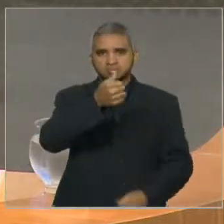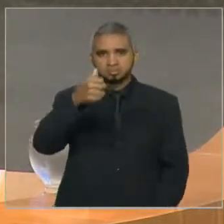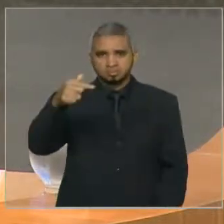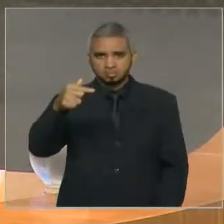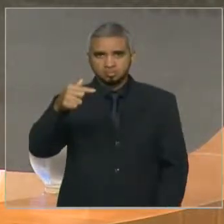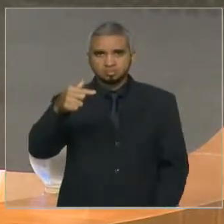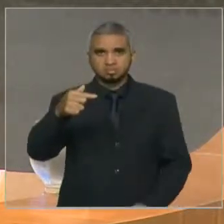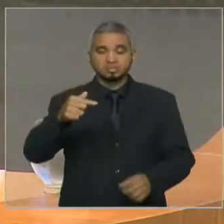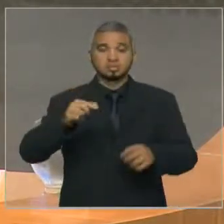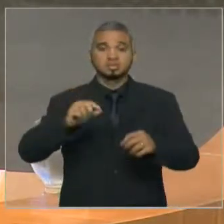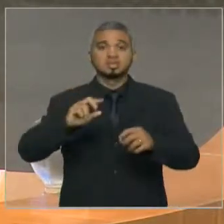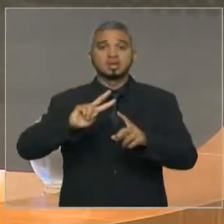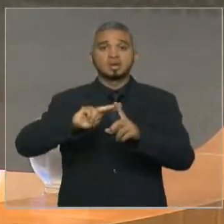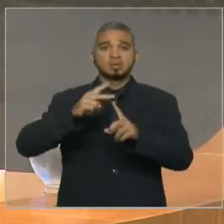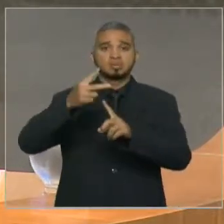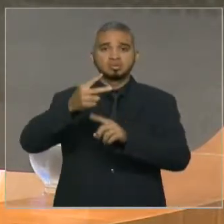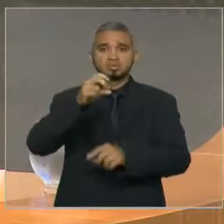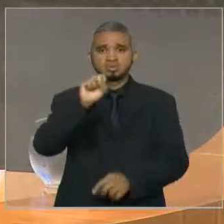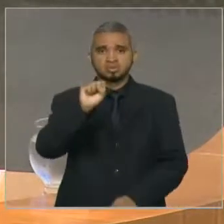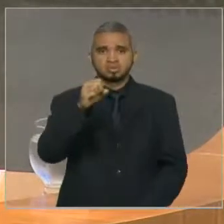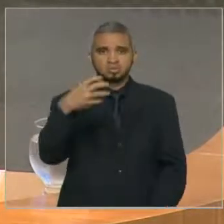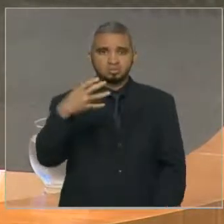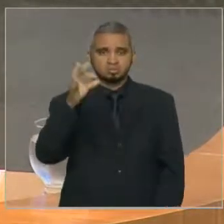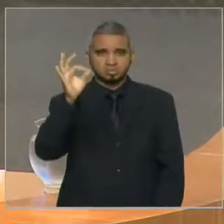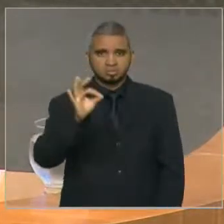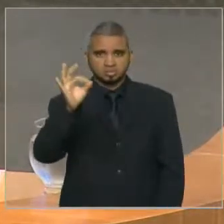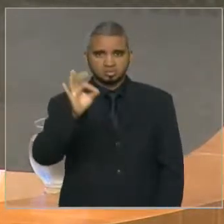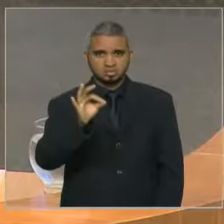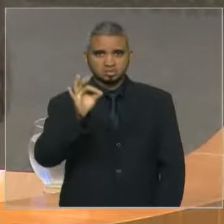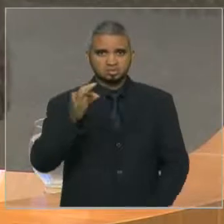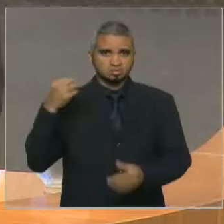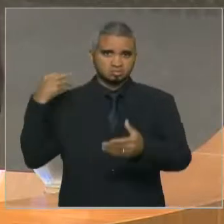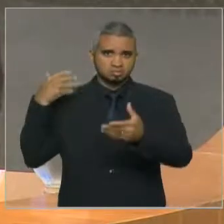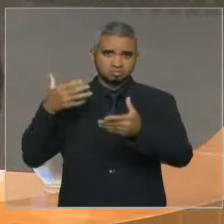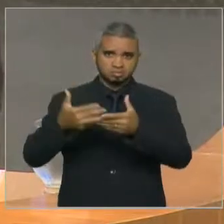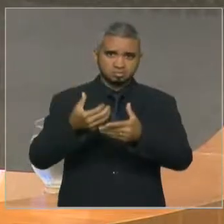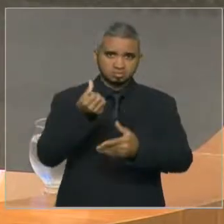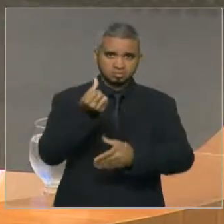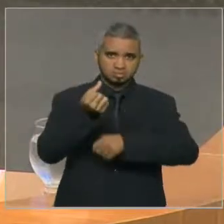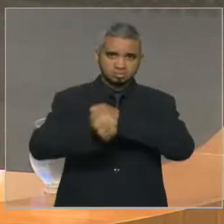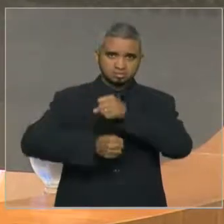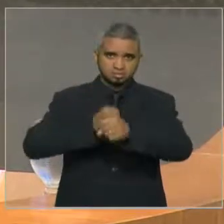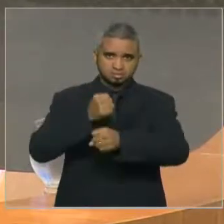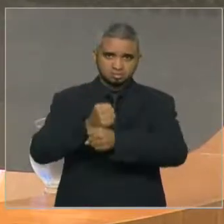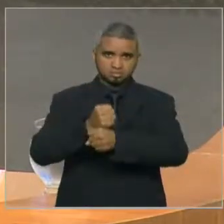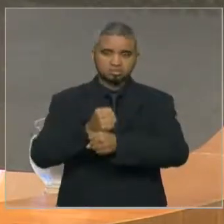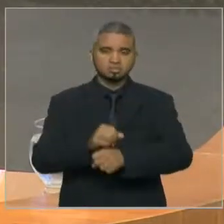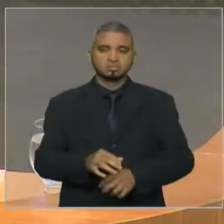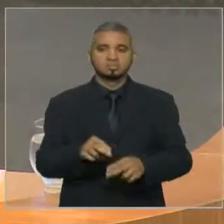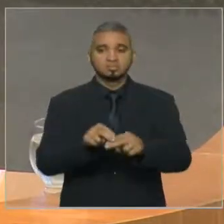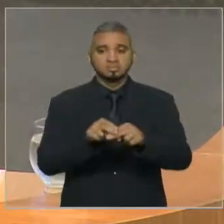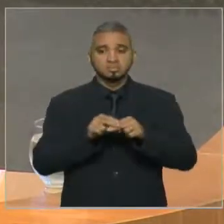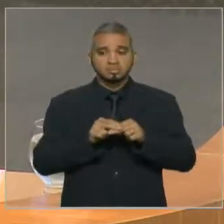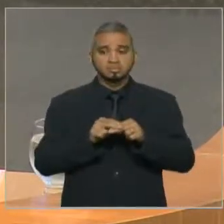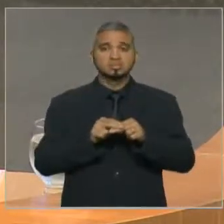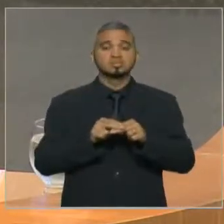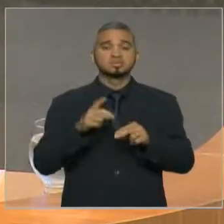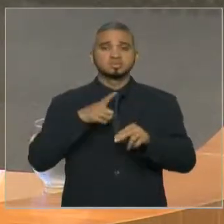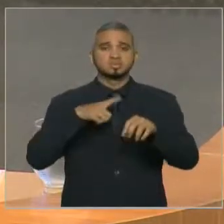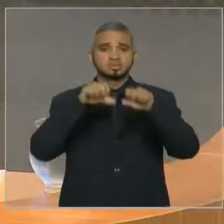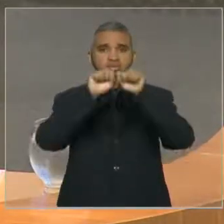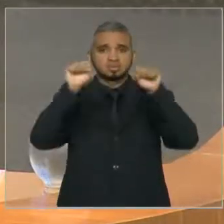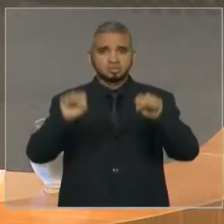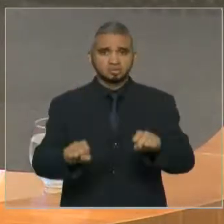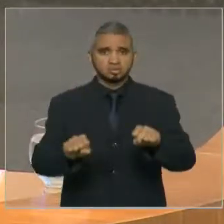de 84% nos últimos 6 anos. A comodidade e a facilidade da plataforma